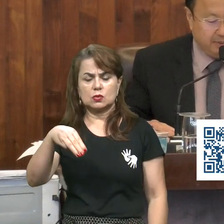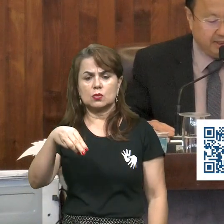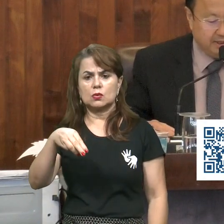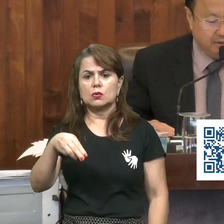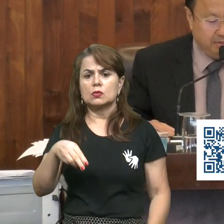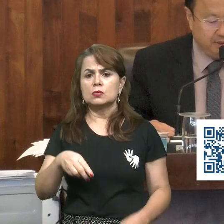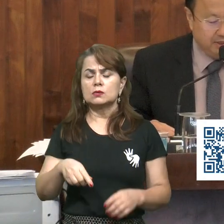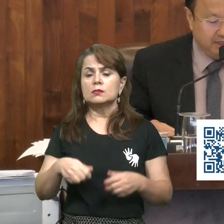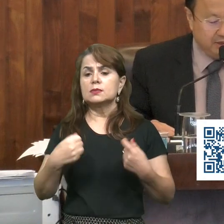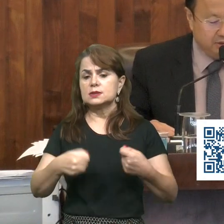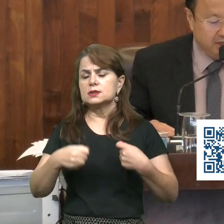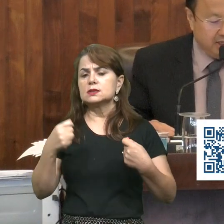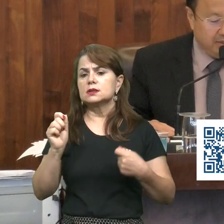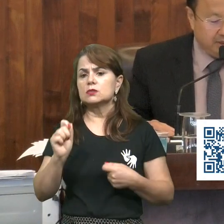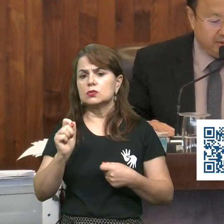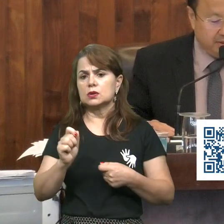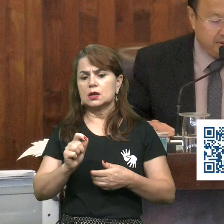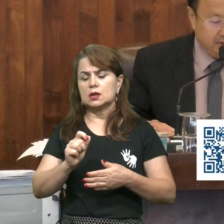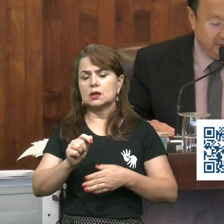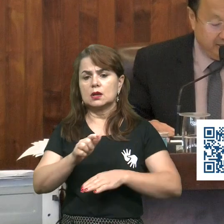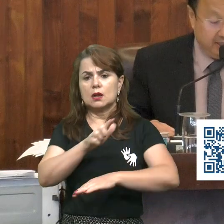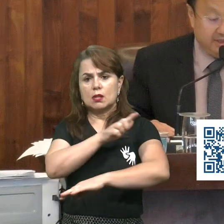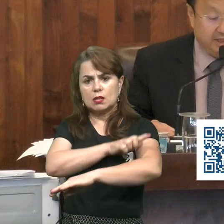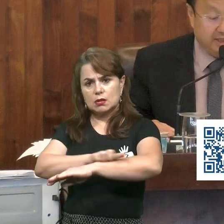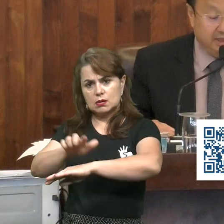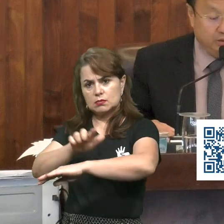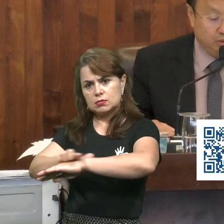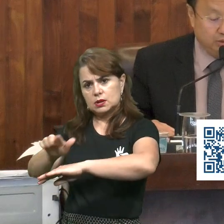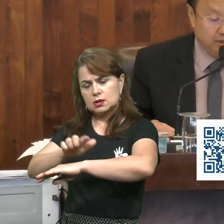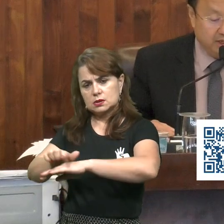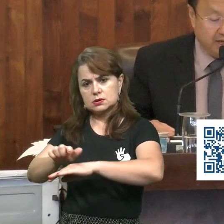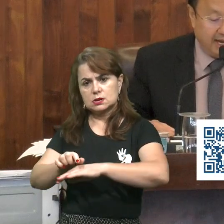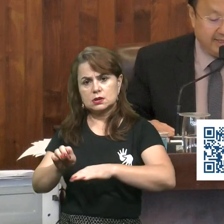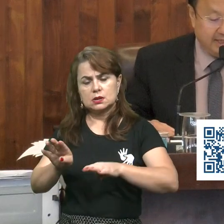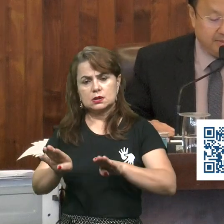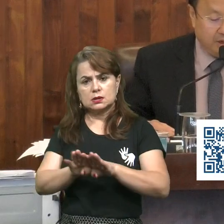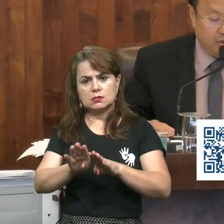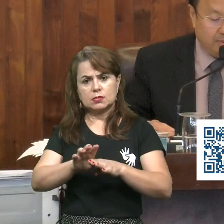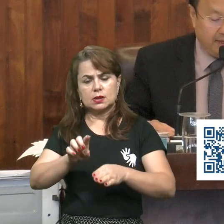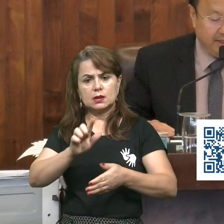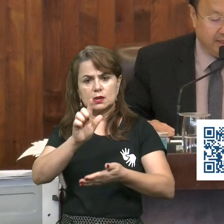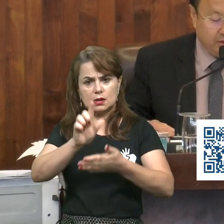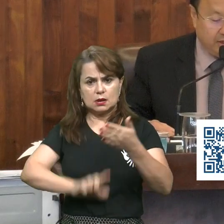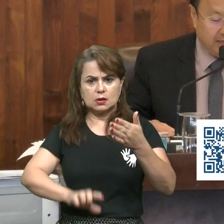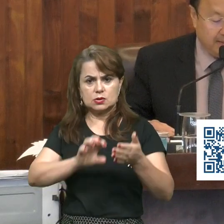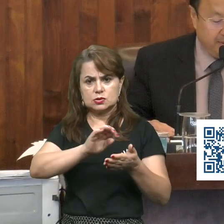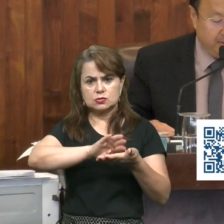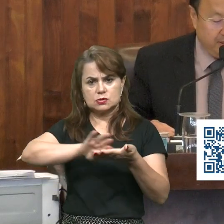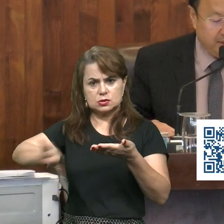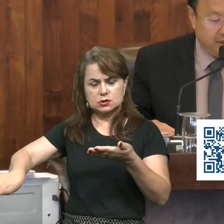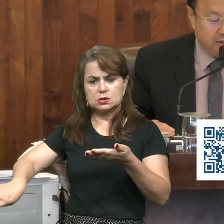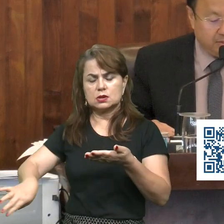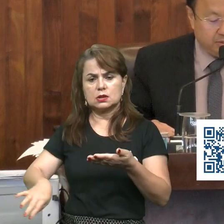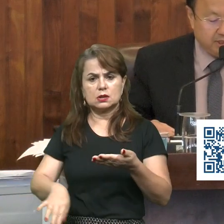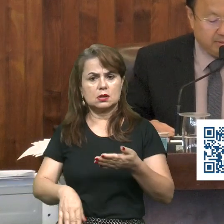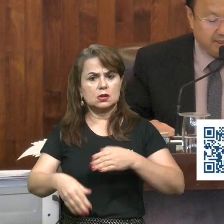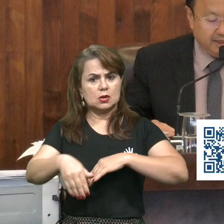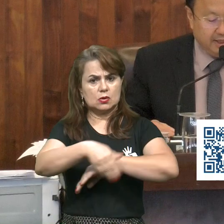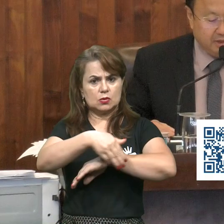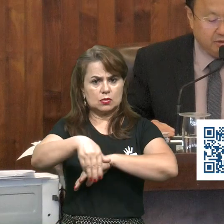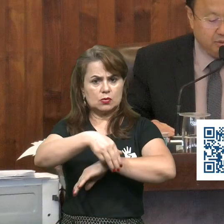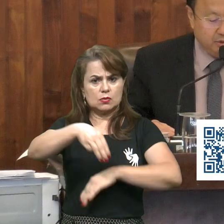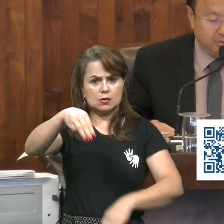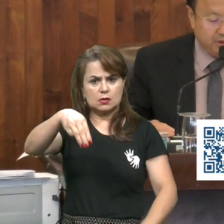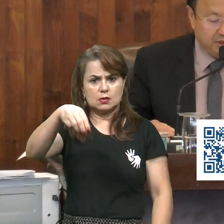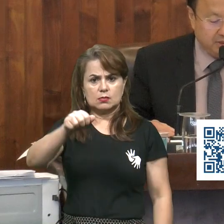frequente, capinação, limpeza de lixo e retirada de entulhos, a exemplo da rua Marina Nora Abibi. Buscamos